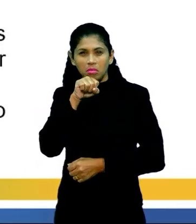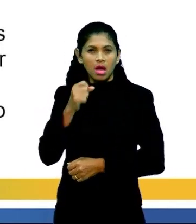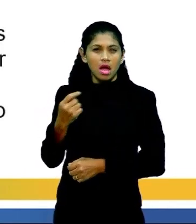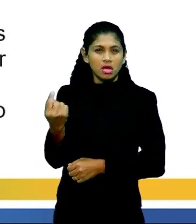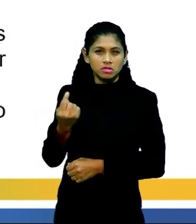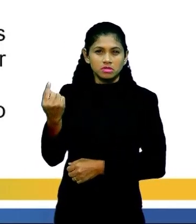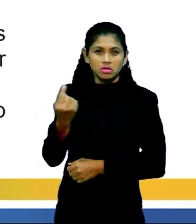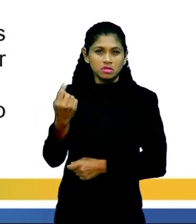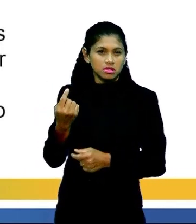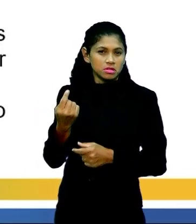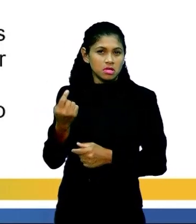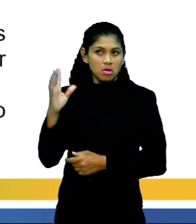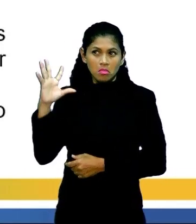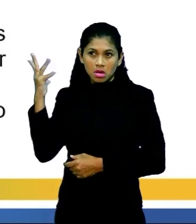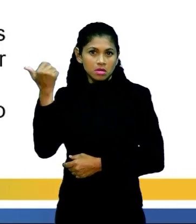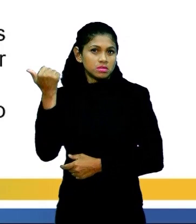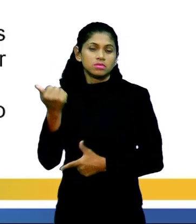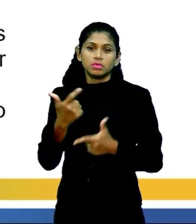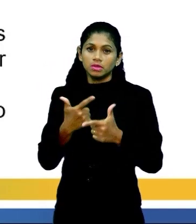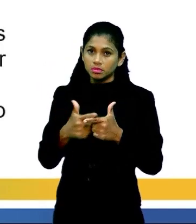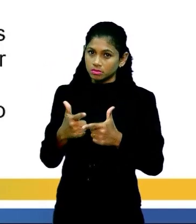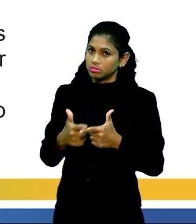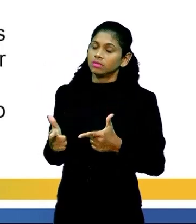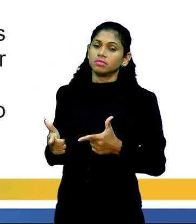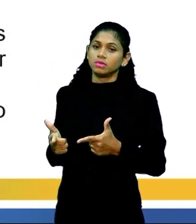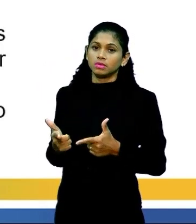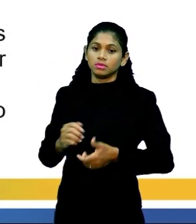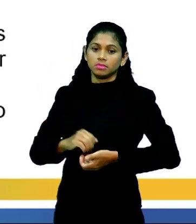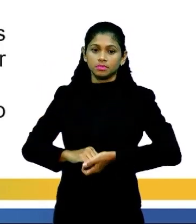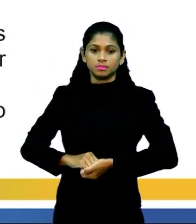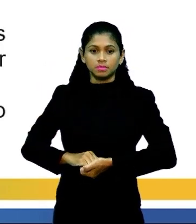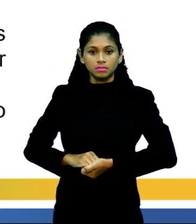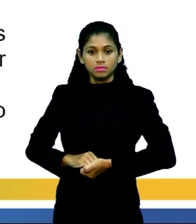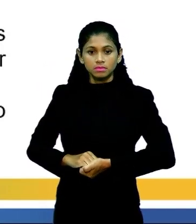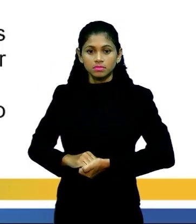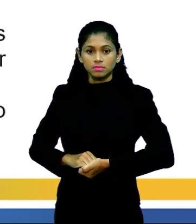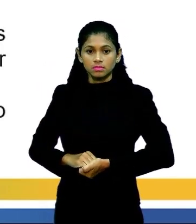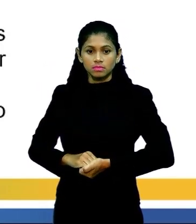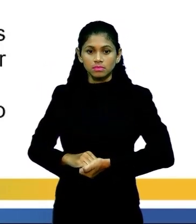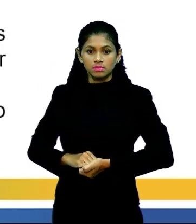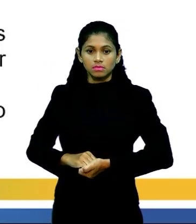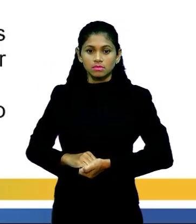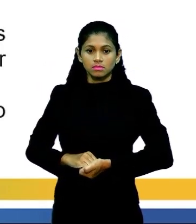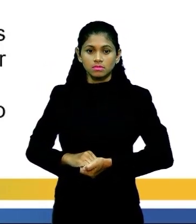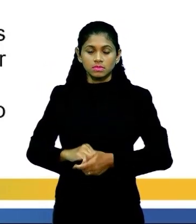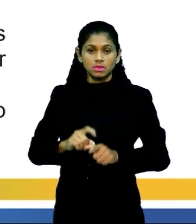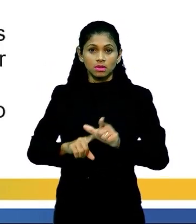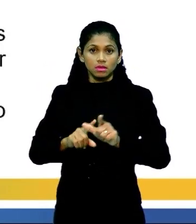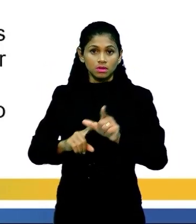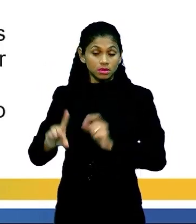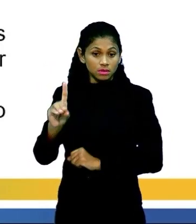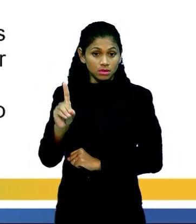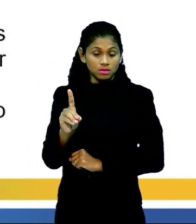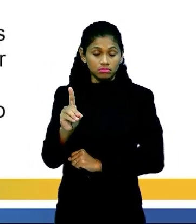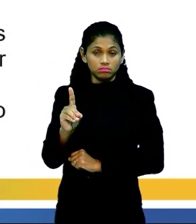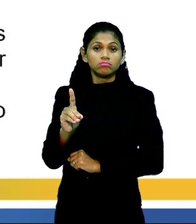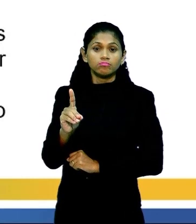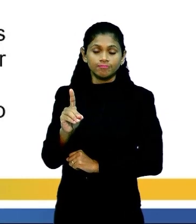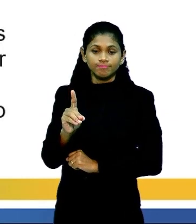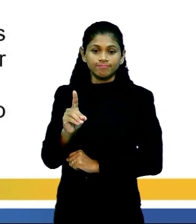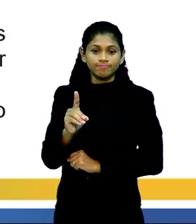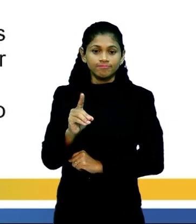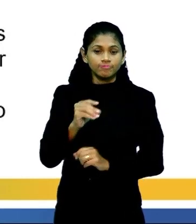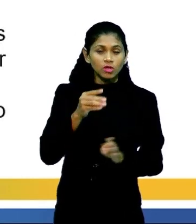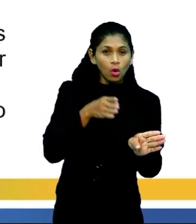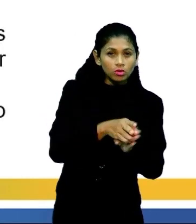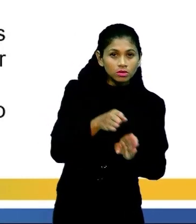resolver esse problema, ok? Então, vamos também descartar essa alternativa. Na letra D, busca mostrar aos